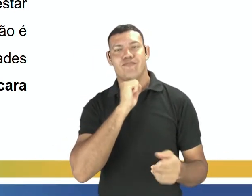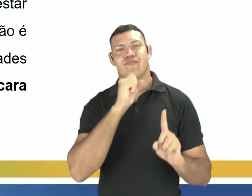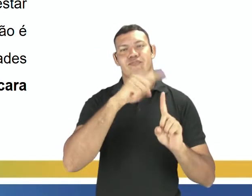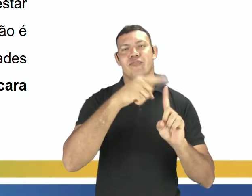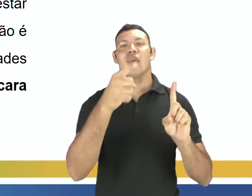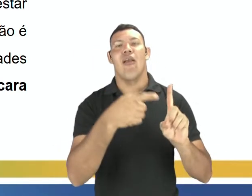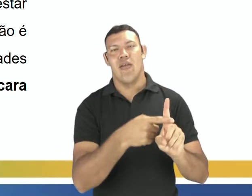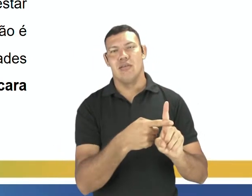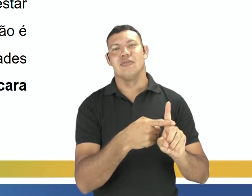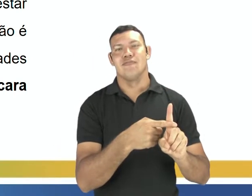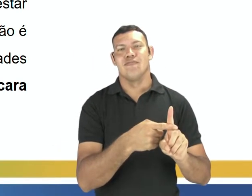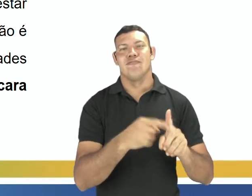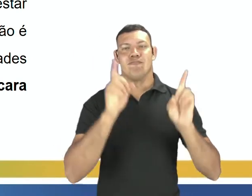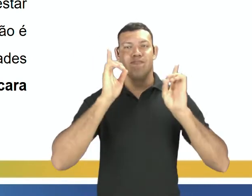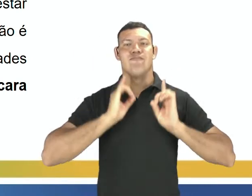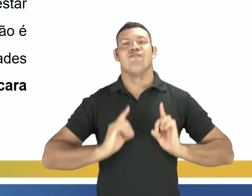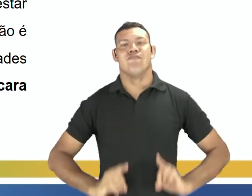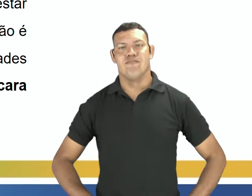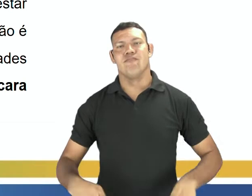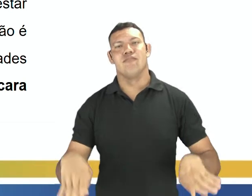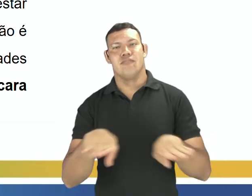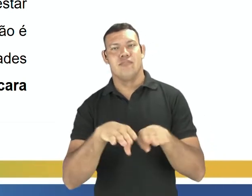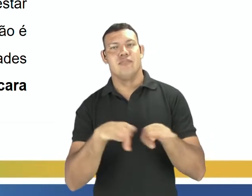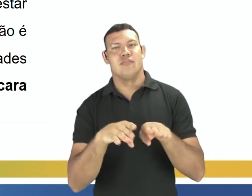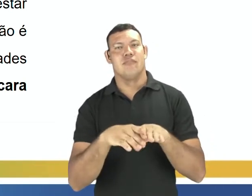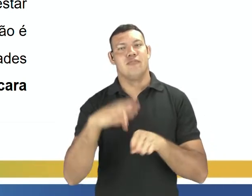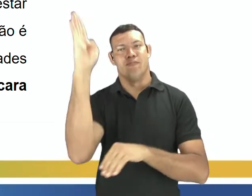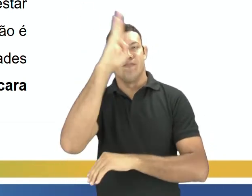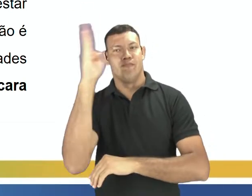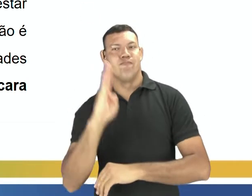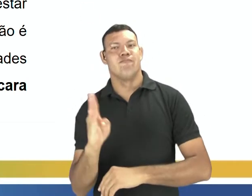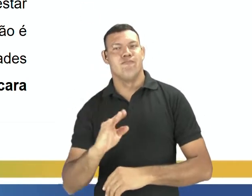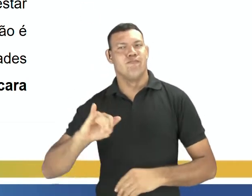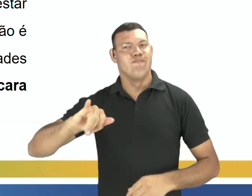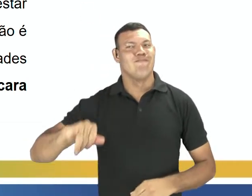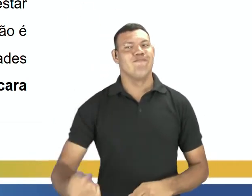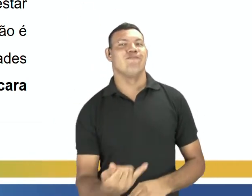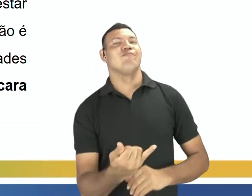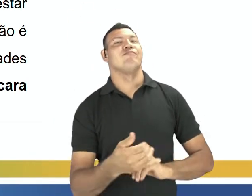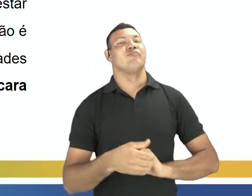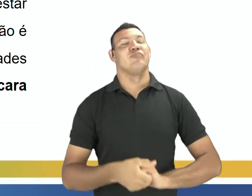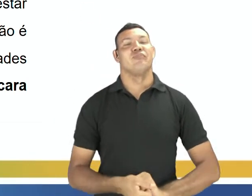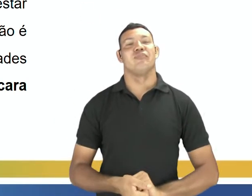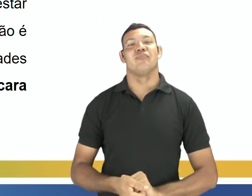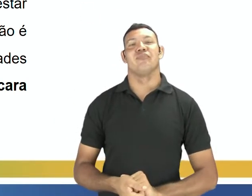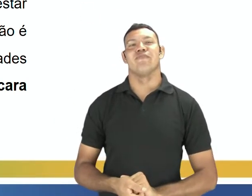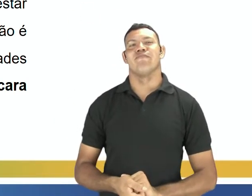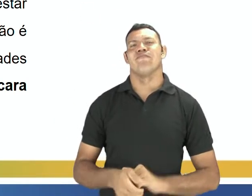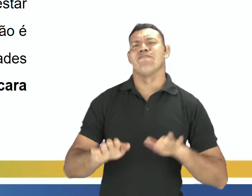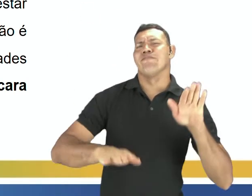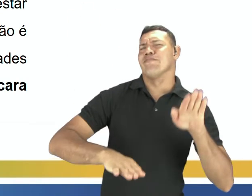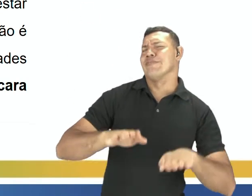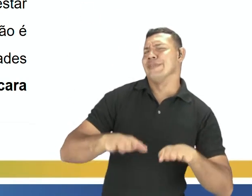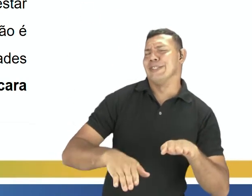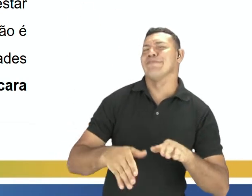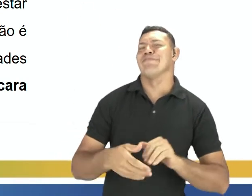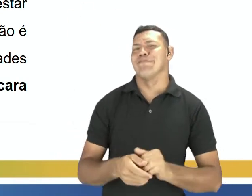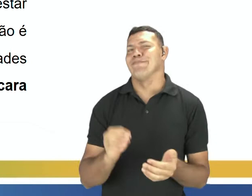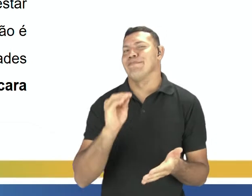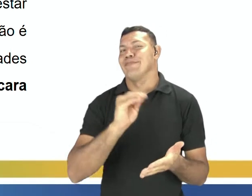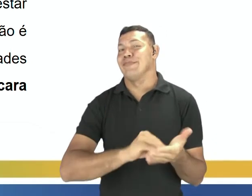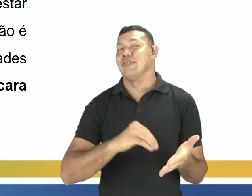deficientes, claro, mas também acho que faz parte do brasileiro tirar proveito dessas situações que muitas vezes nos